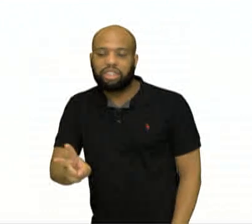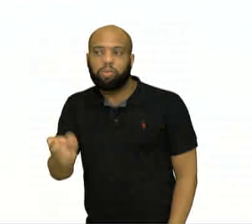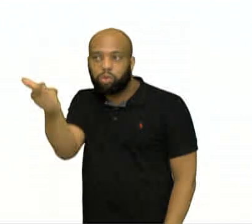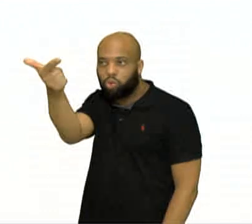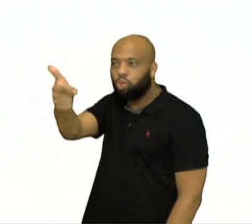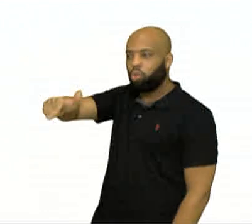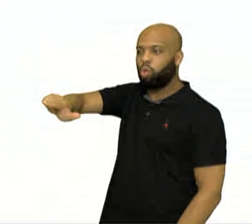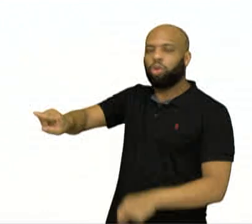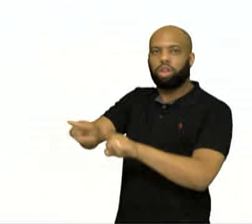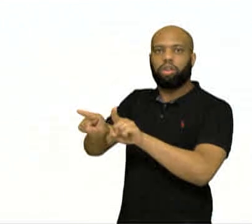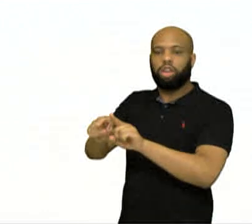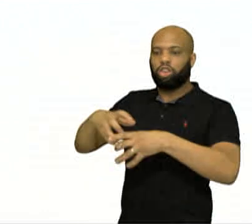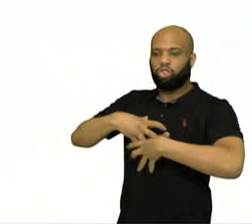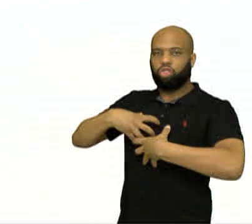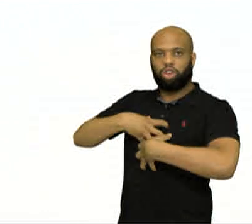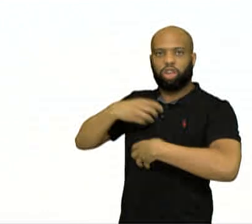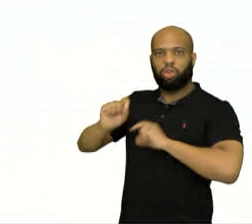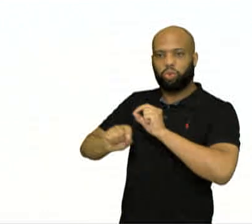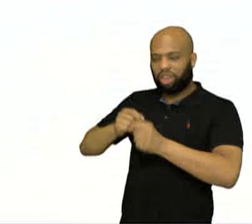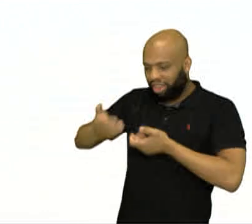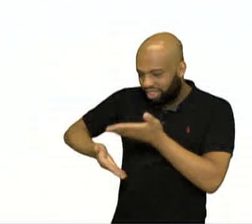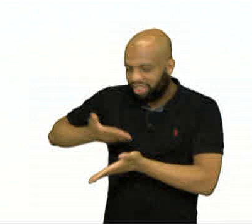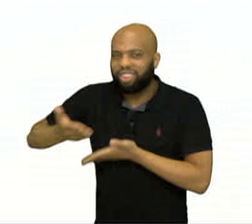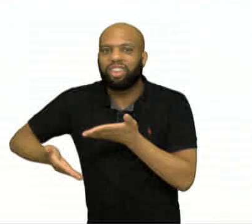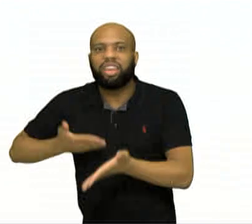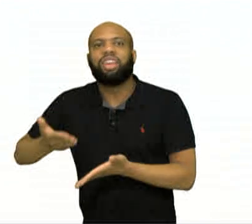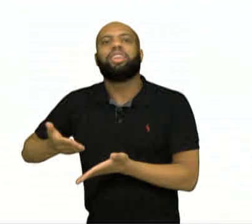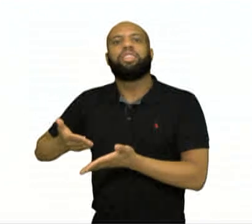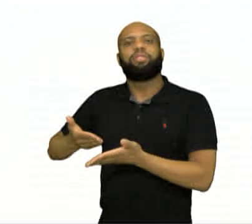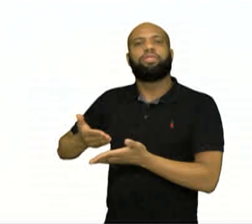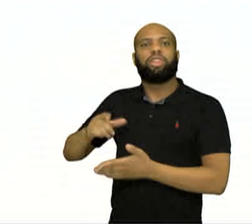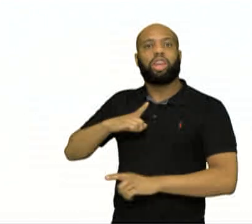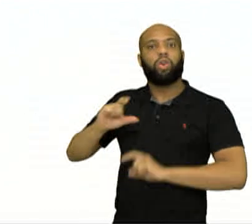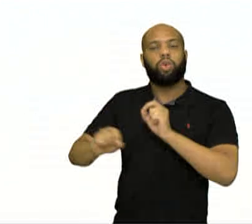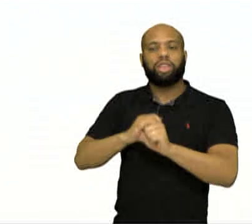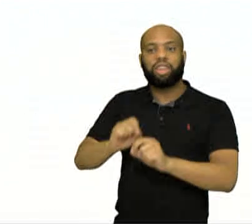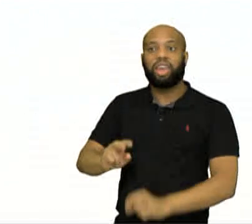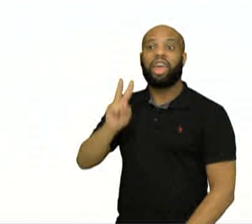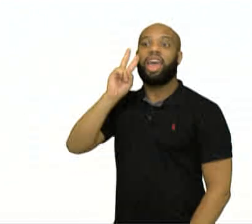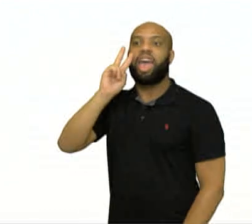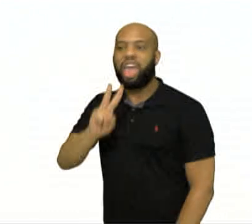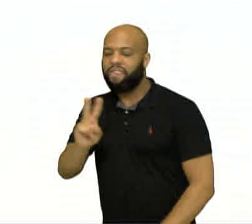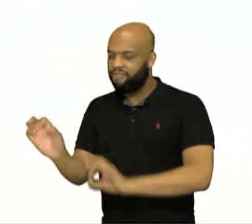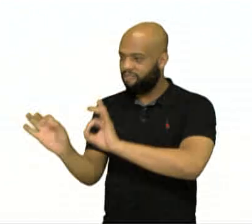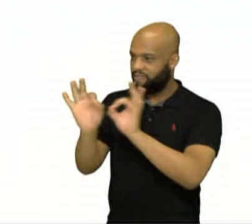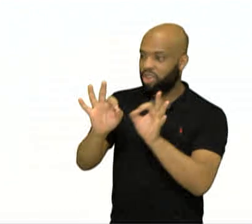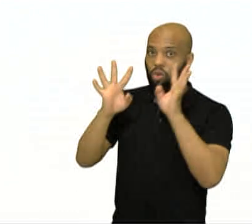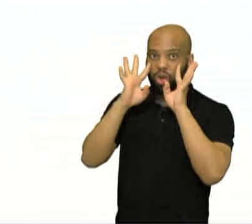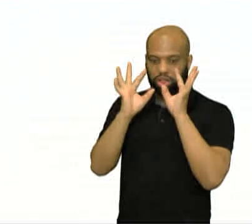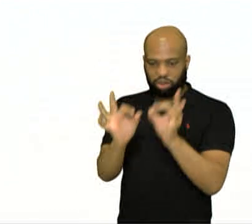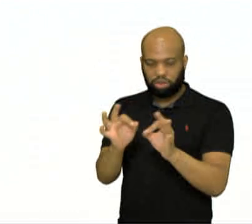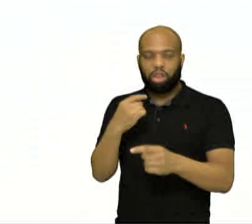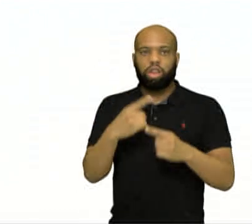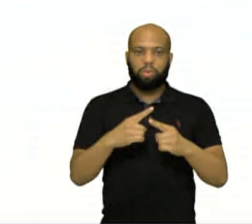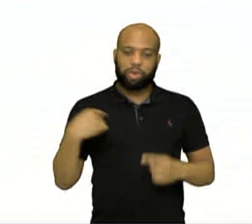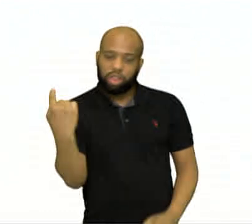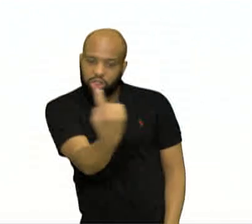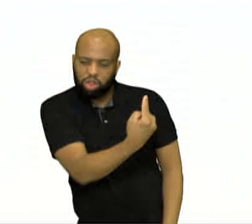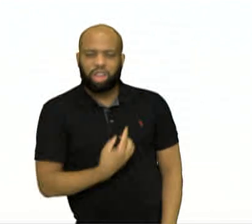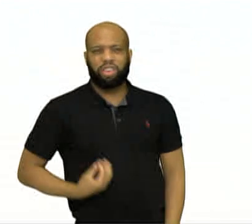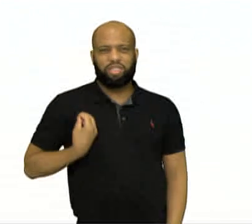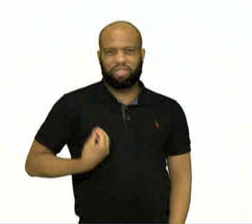dedicada e exclusiva, os especialistas chamam de escuta ativa. Vivemos num mundo repleto de